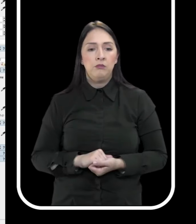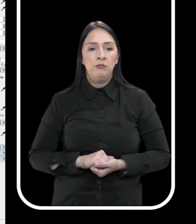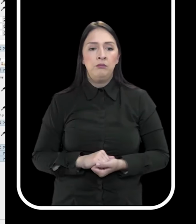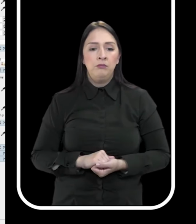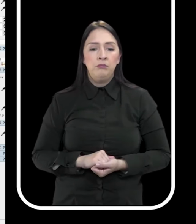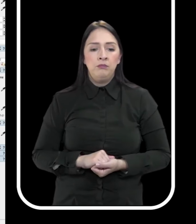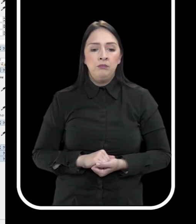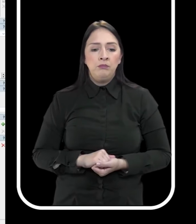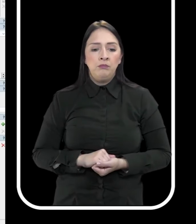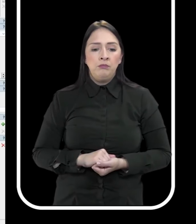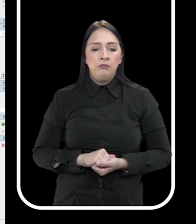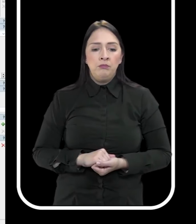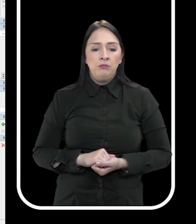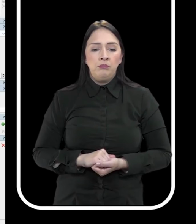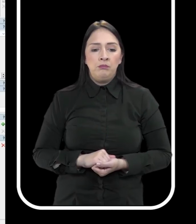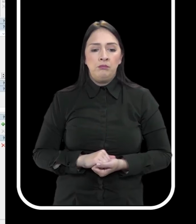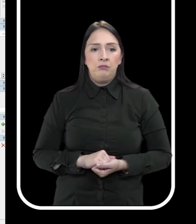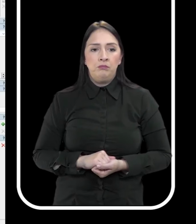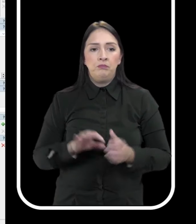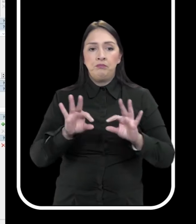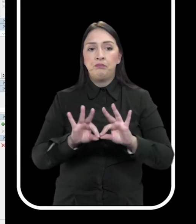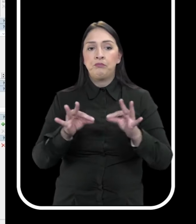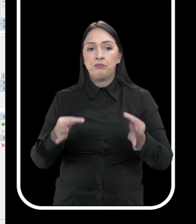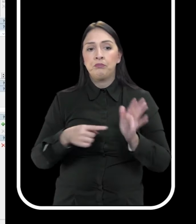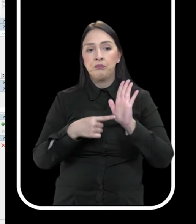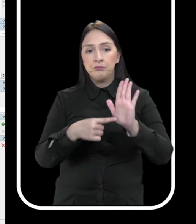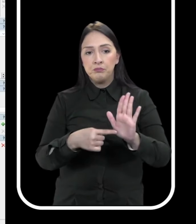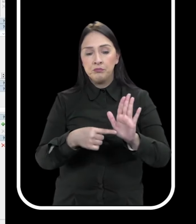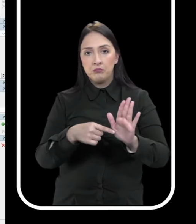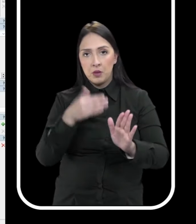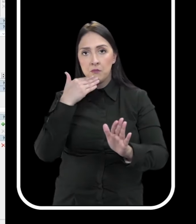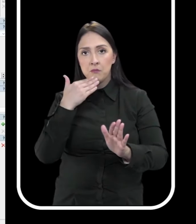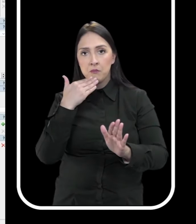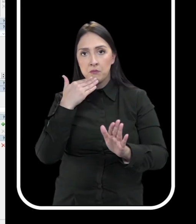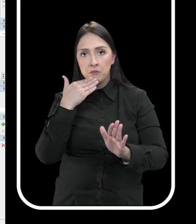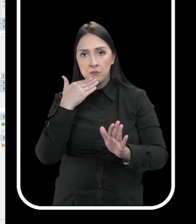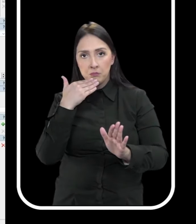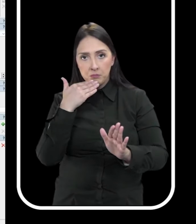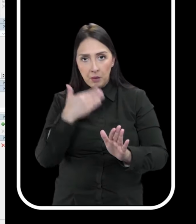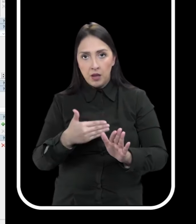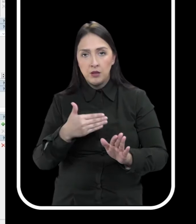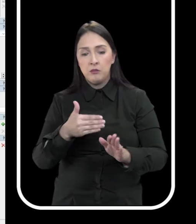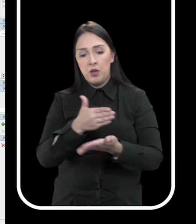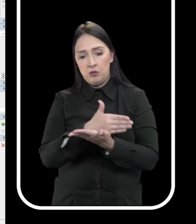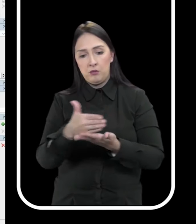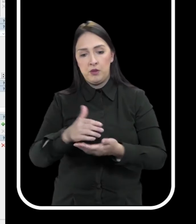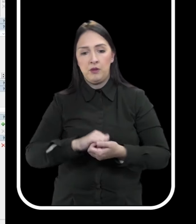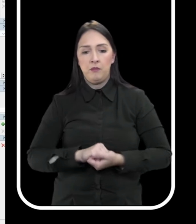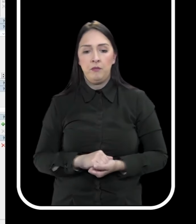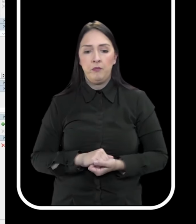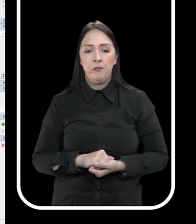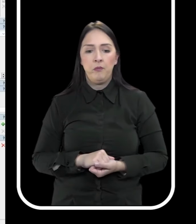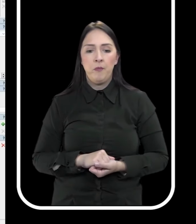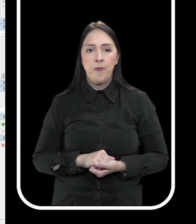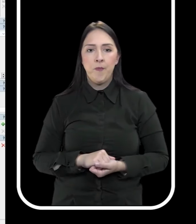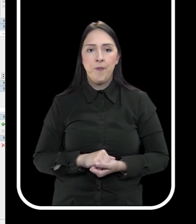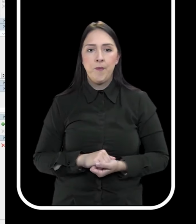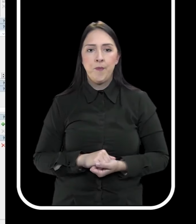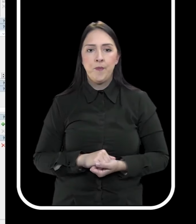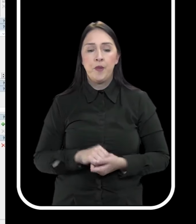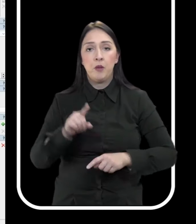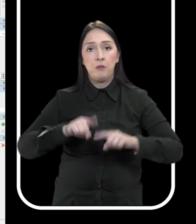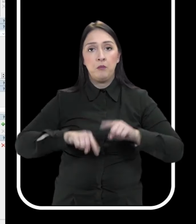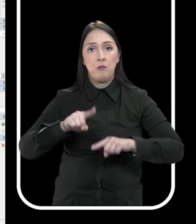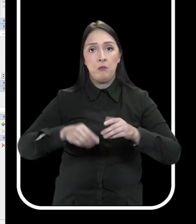segundos. Ok? Então, aí, simplesmente eu dou aqui um comando para ele iniciar o processo e ele vai começar